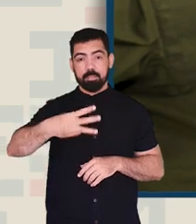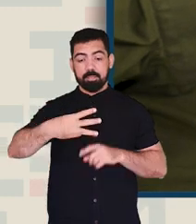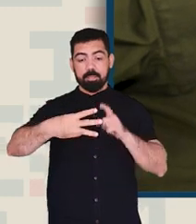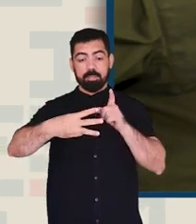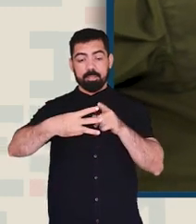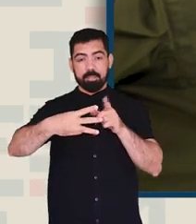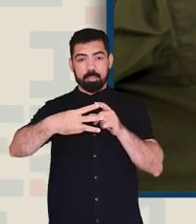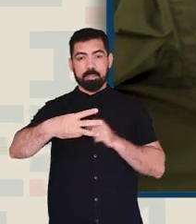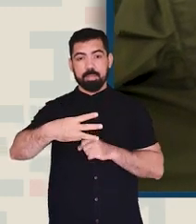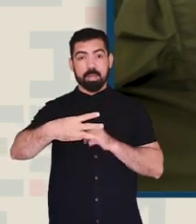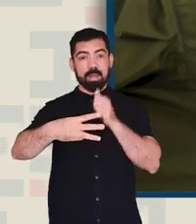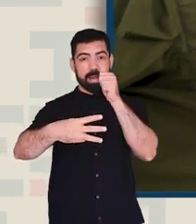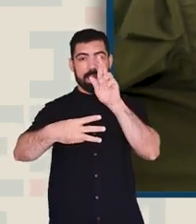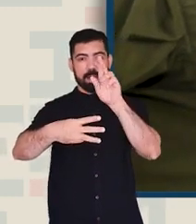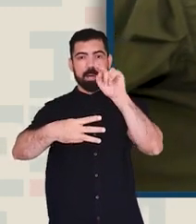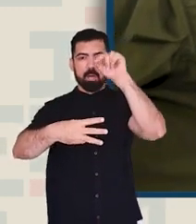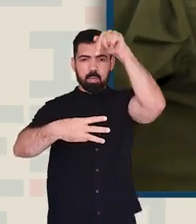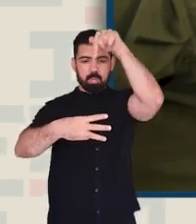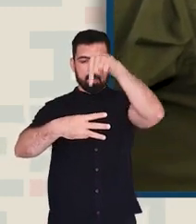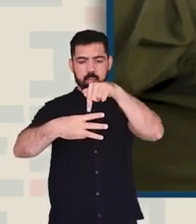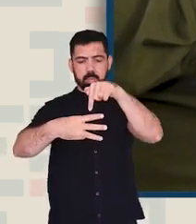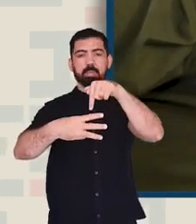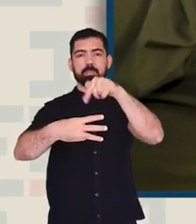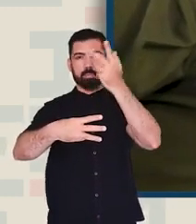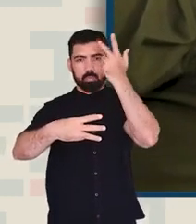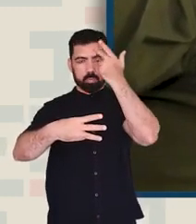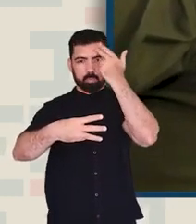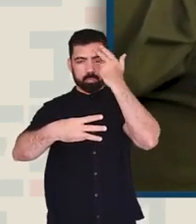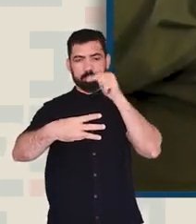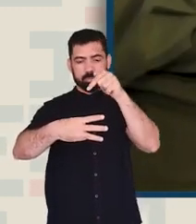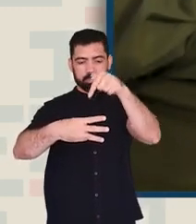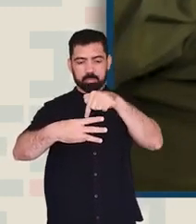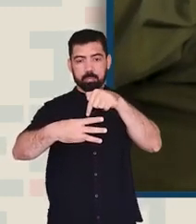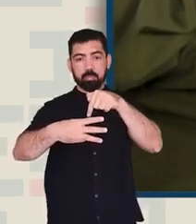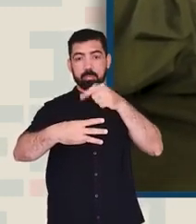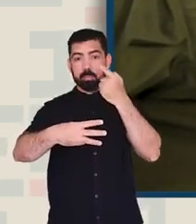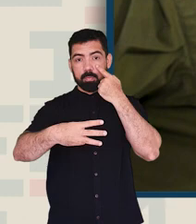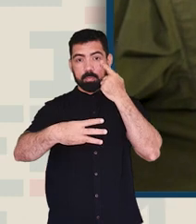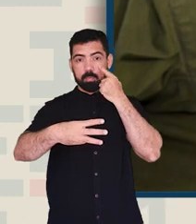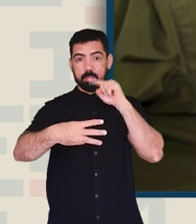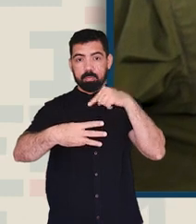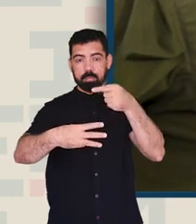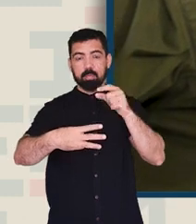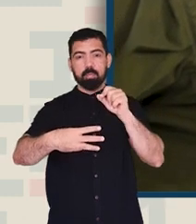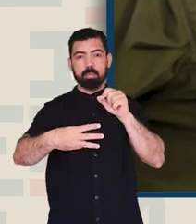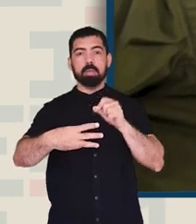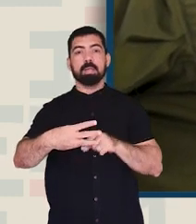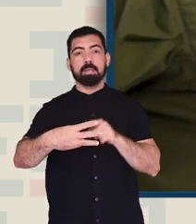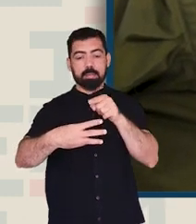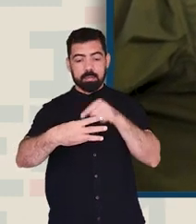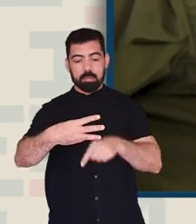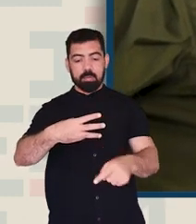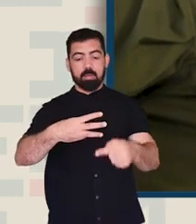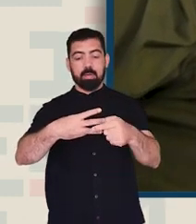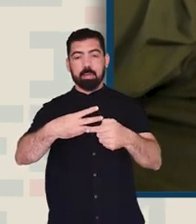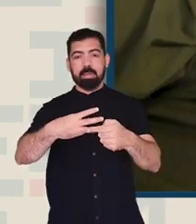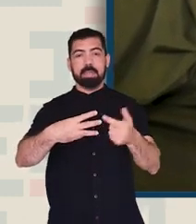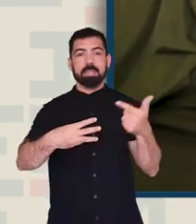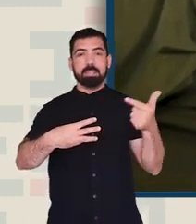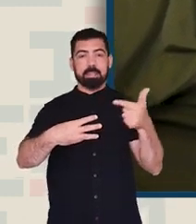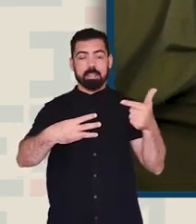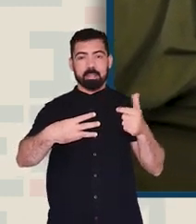está acionado, ele segue, faz o caminho da bomba. Depois, ao invés de seguir, ele vem para a segunda